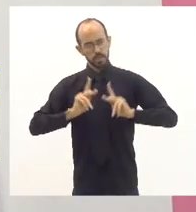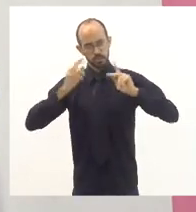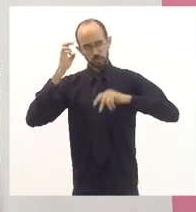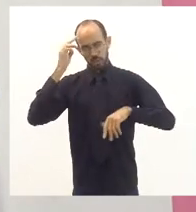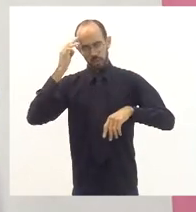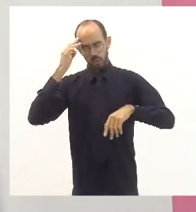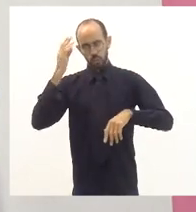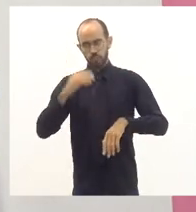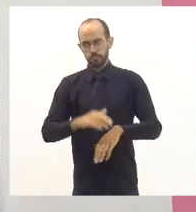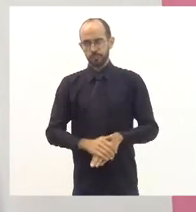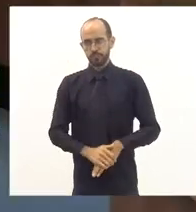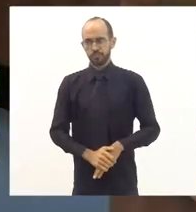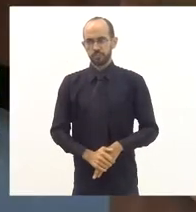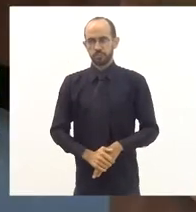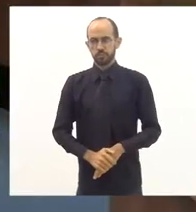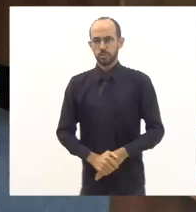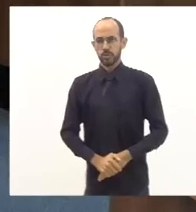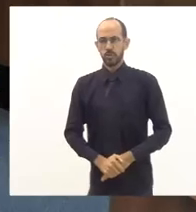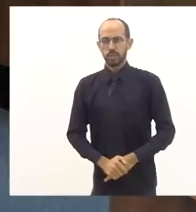agenda.